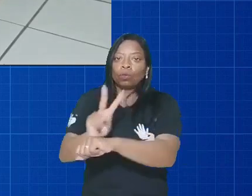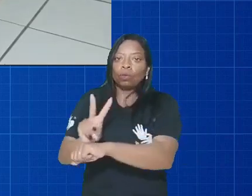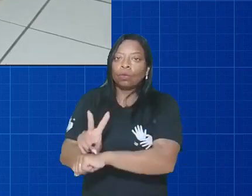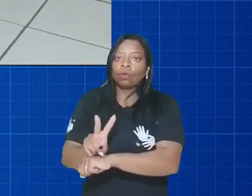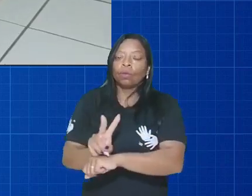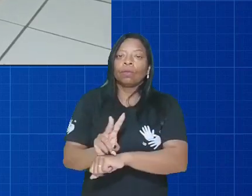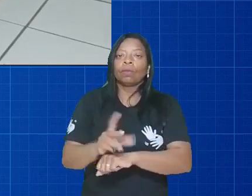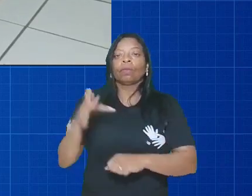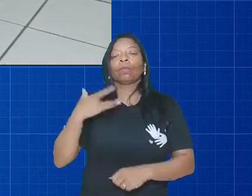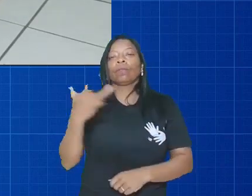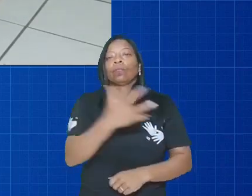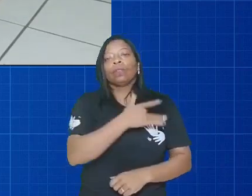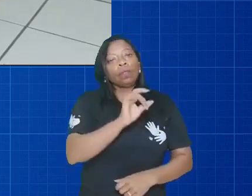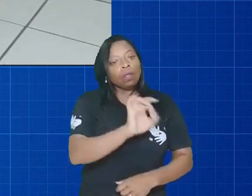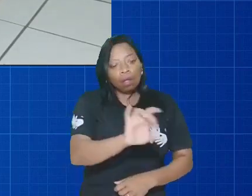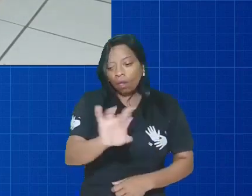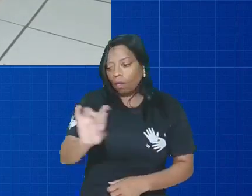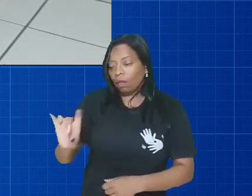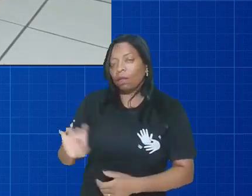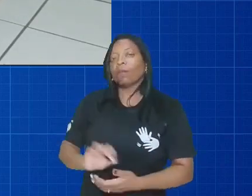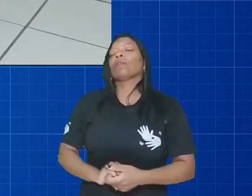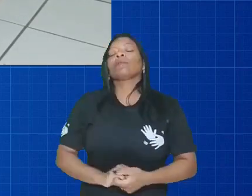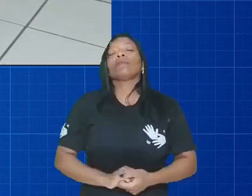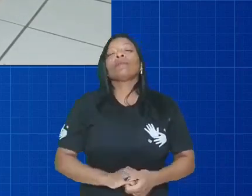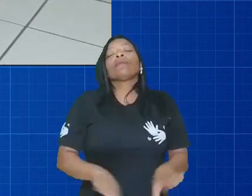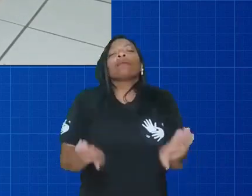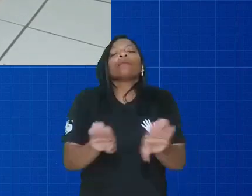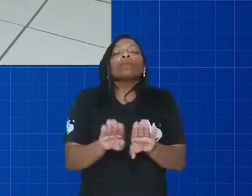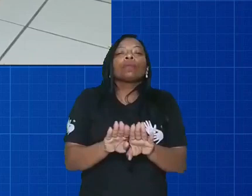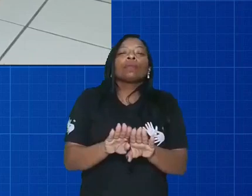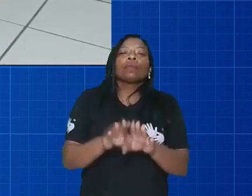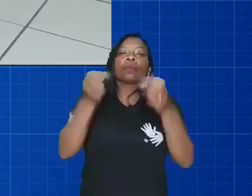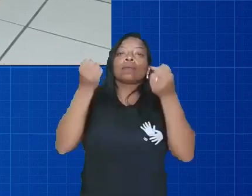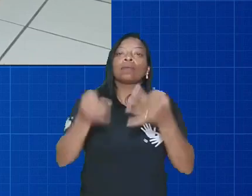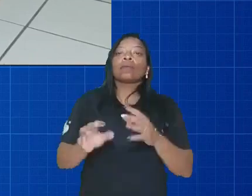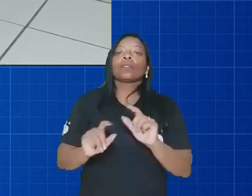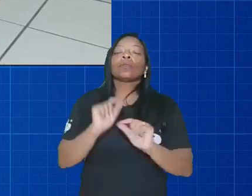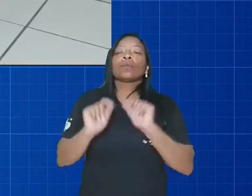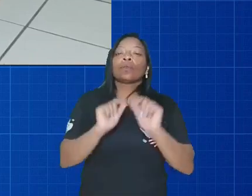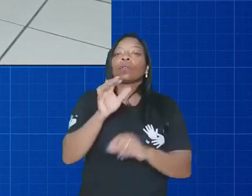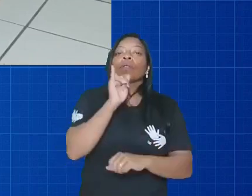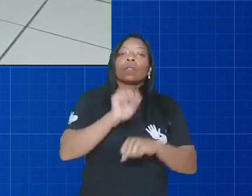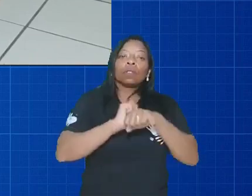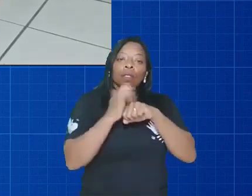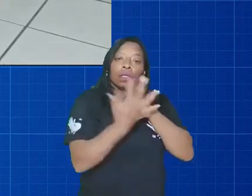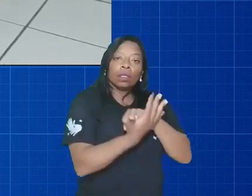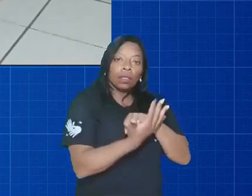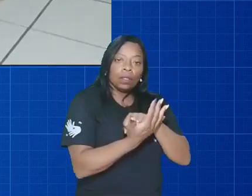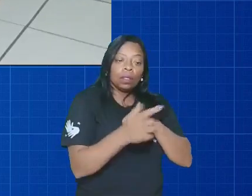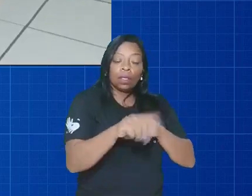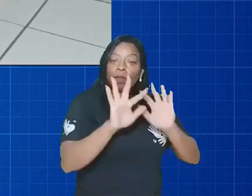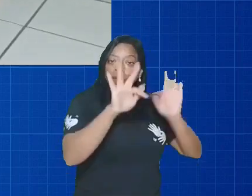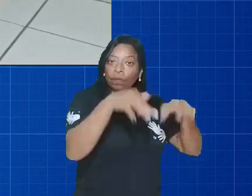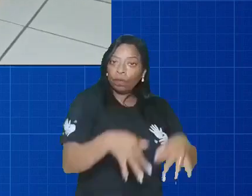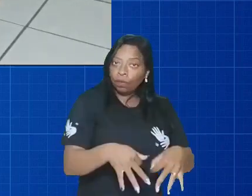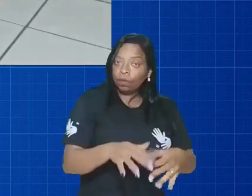nosso cuidado à saúde. E falando dessa questão, Priscila, do período pós-pandêmico, né, e tudo